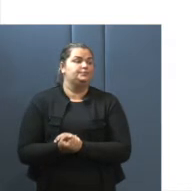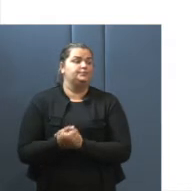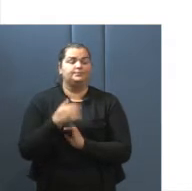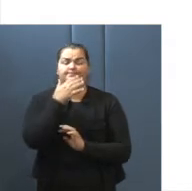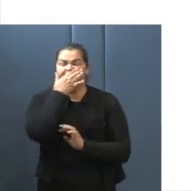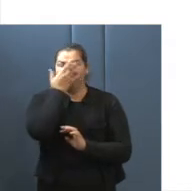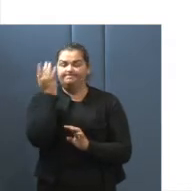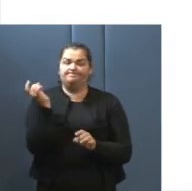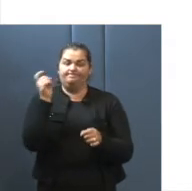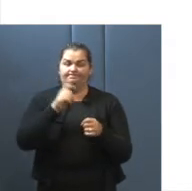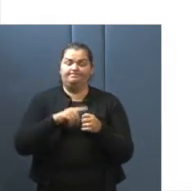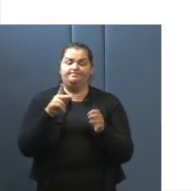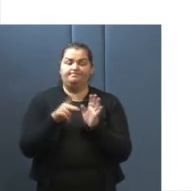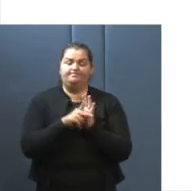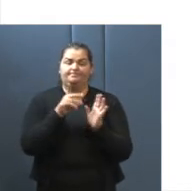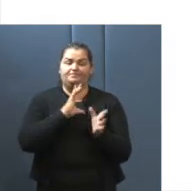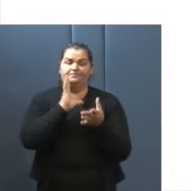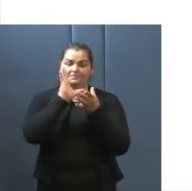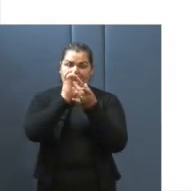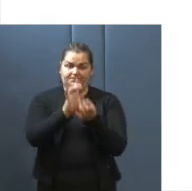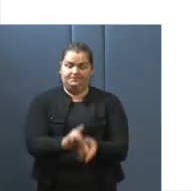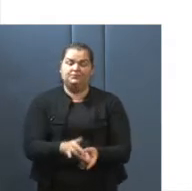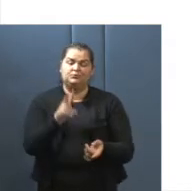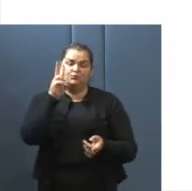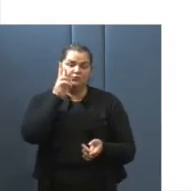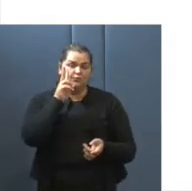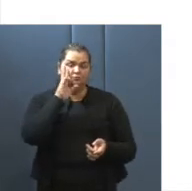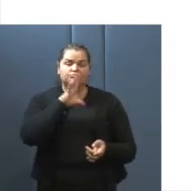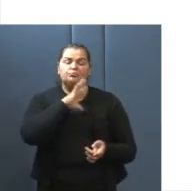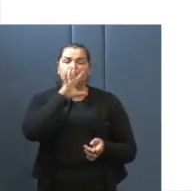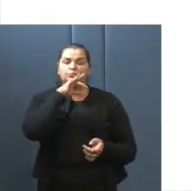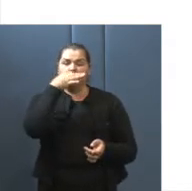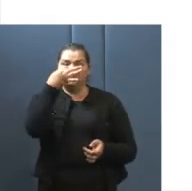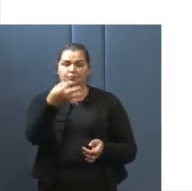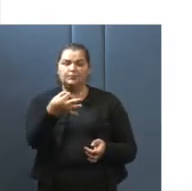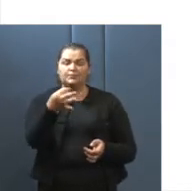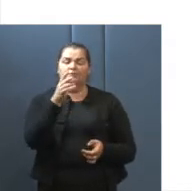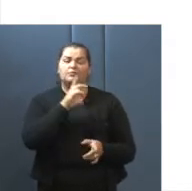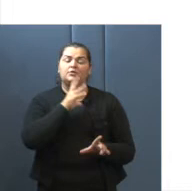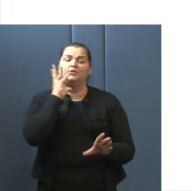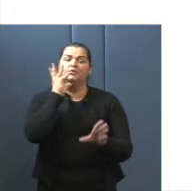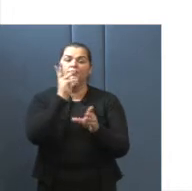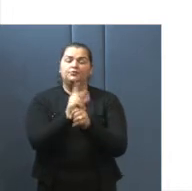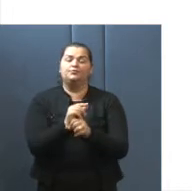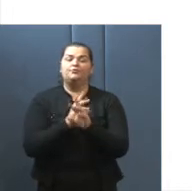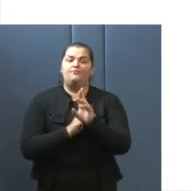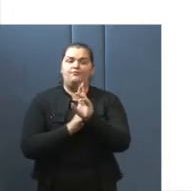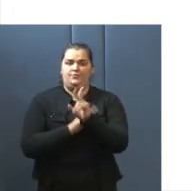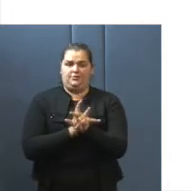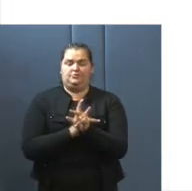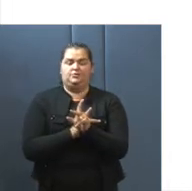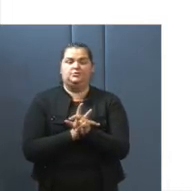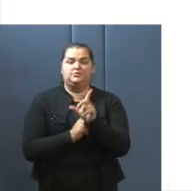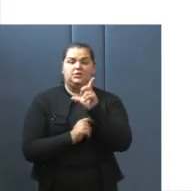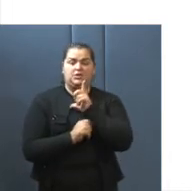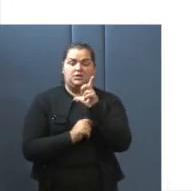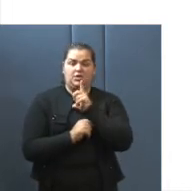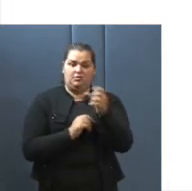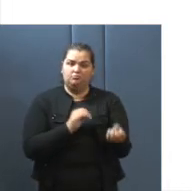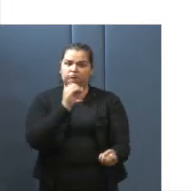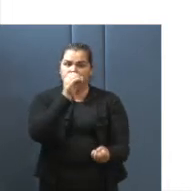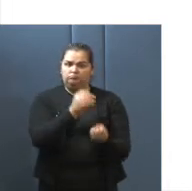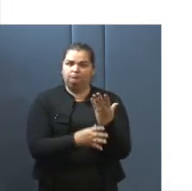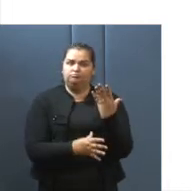e voltar um pouco naquele contexto histórico que eu havia citado, hoje o pano de fundo é diferente. O pano de fundo de surgimento das